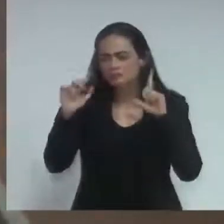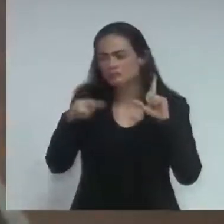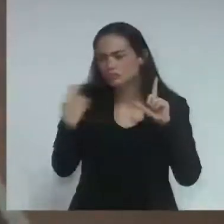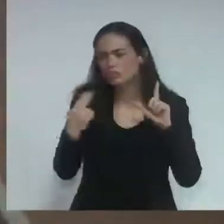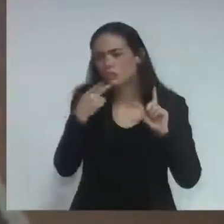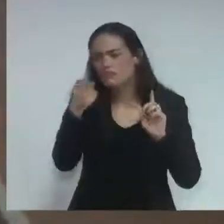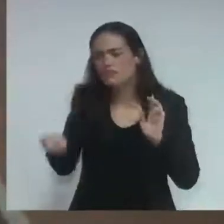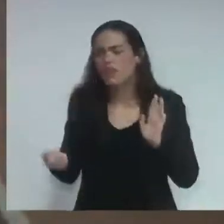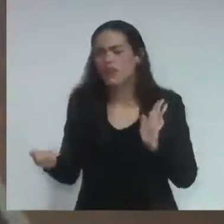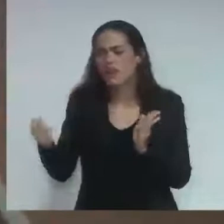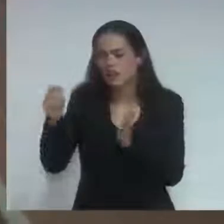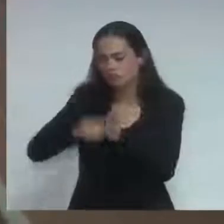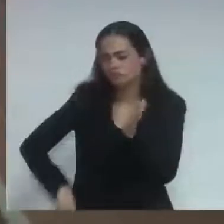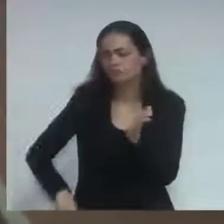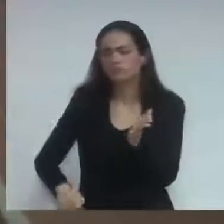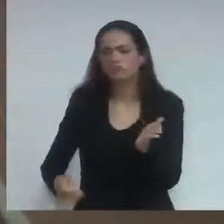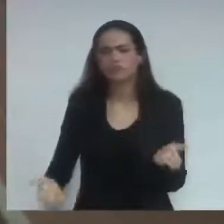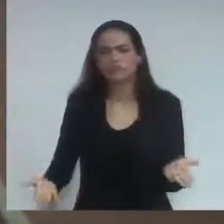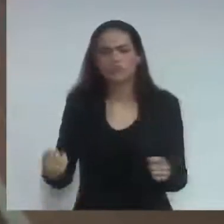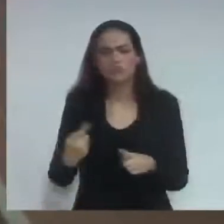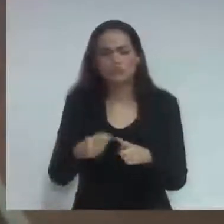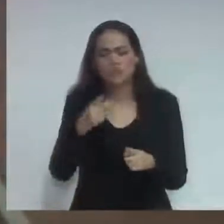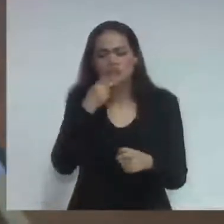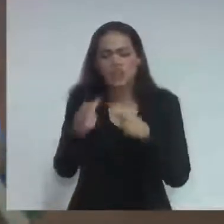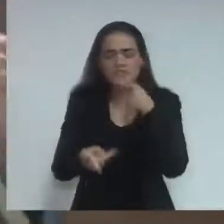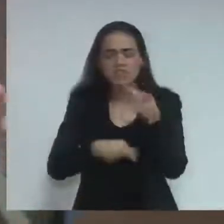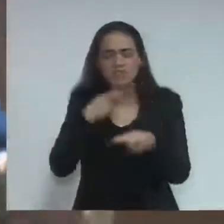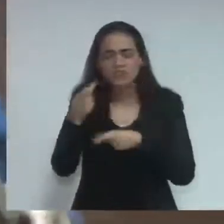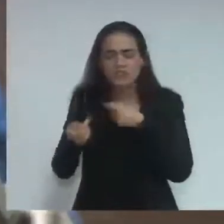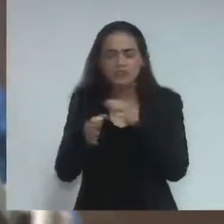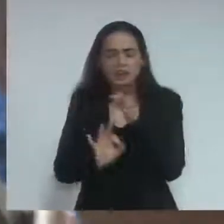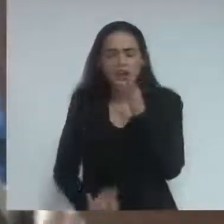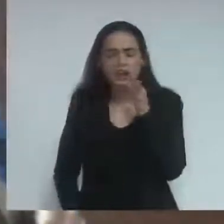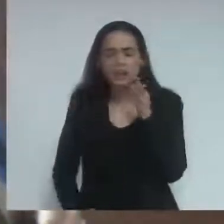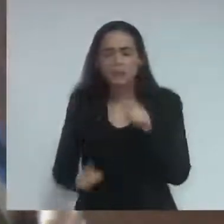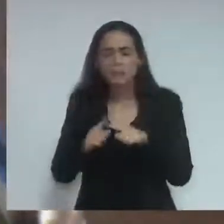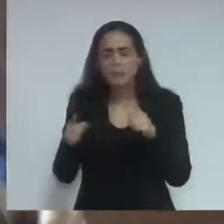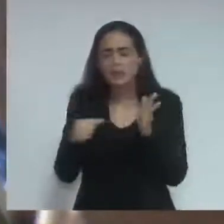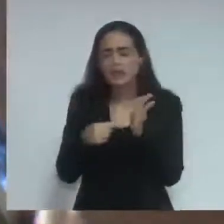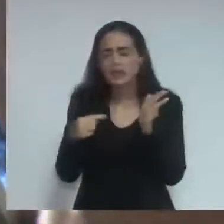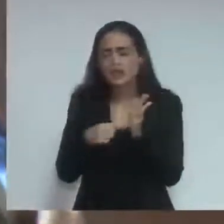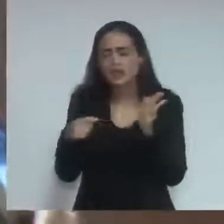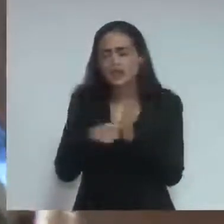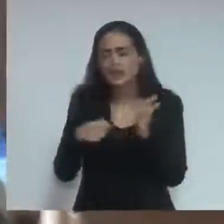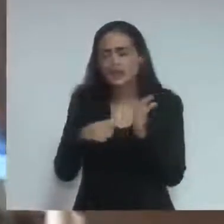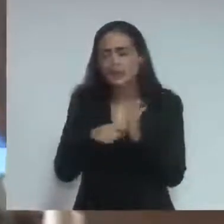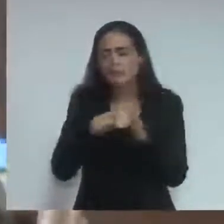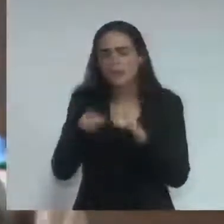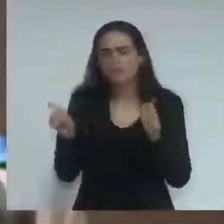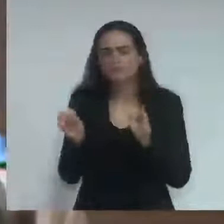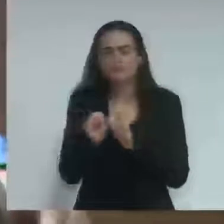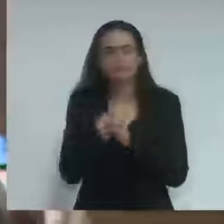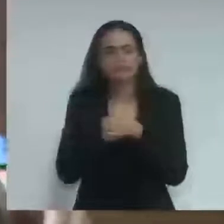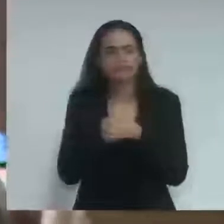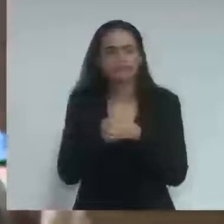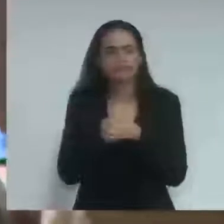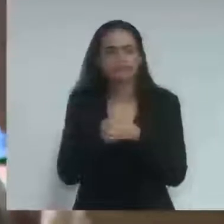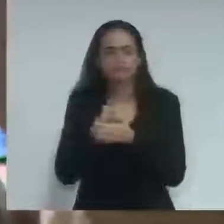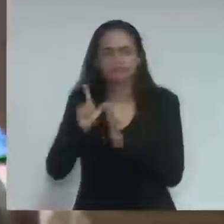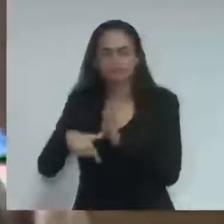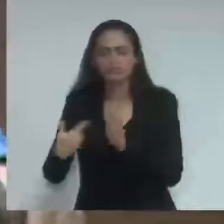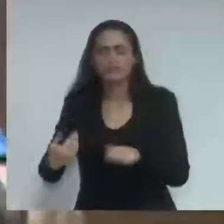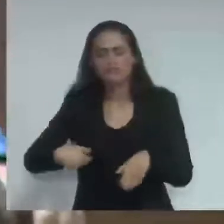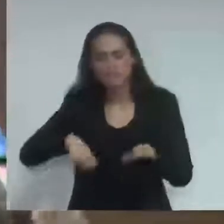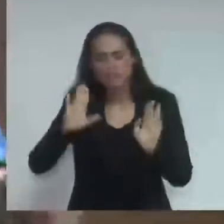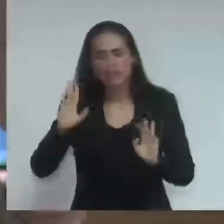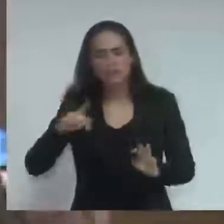terríveis absurdos, bota no papel e se esconde atrás do anonimato, né? E daí leva em Ministério Público, leva ouvidoria,